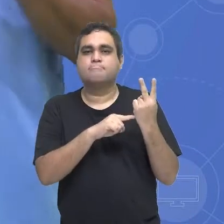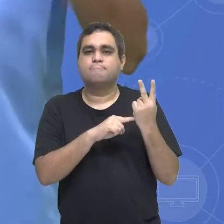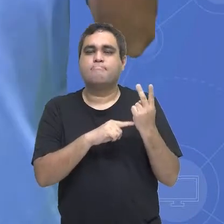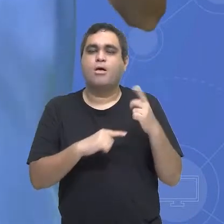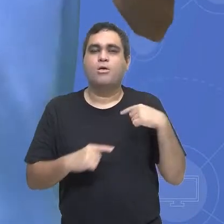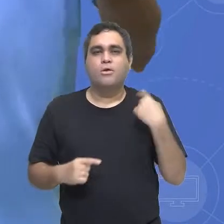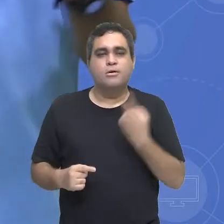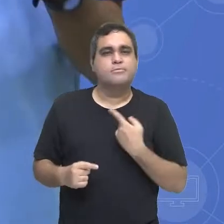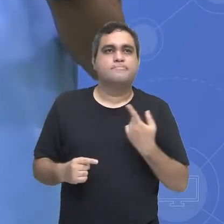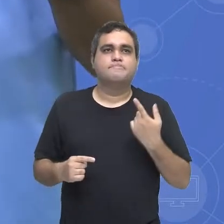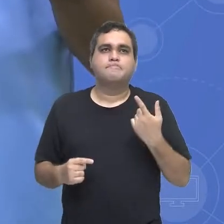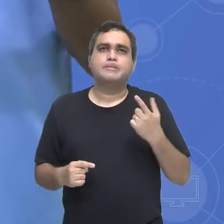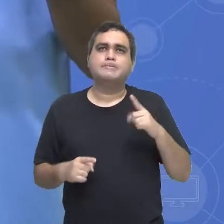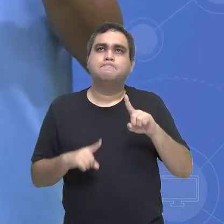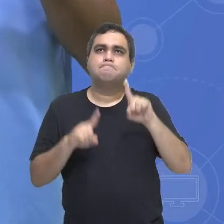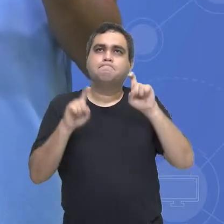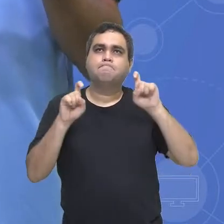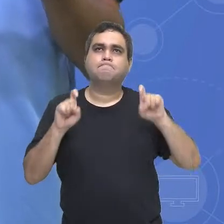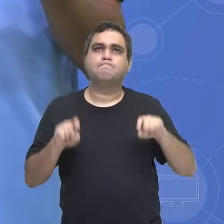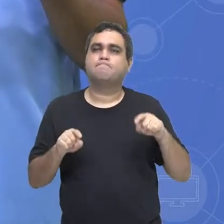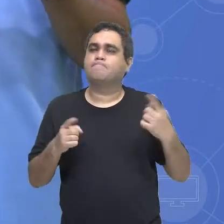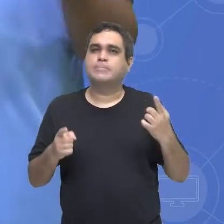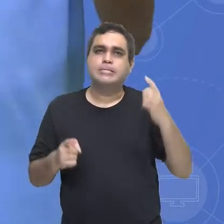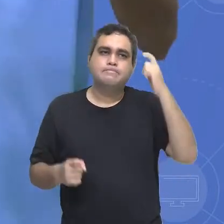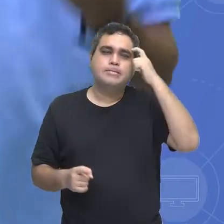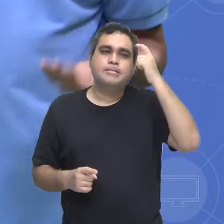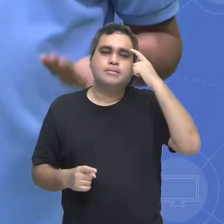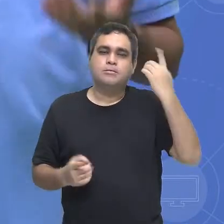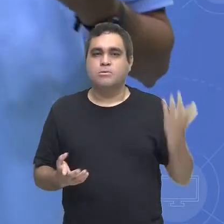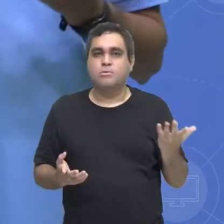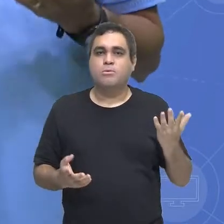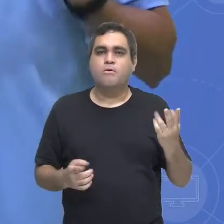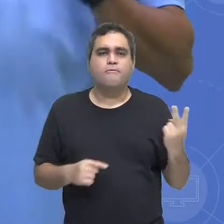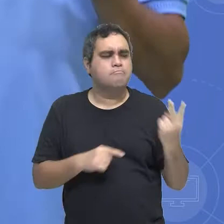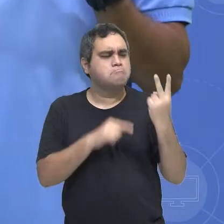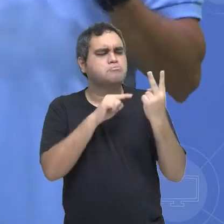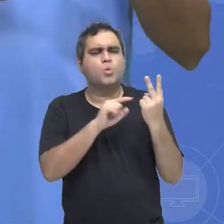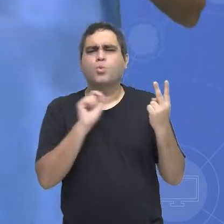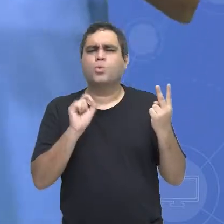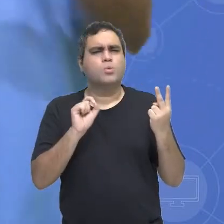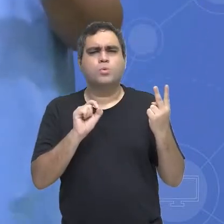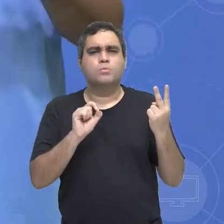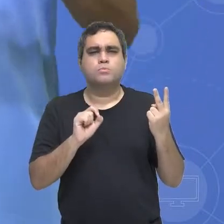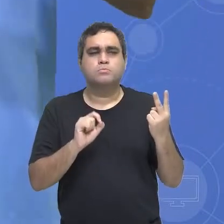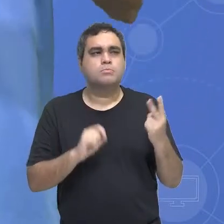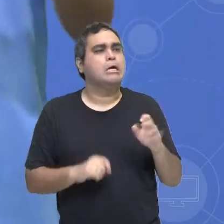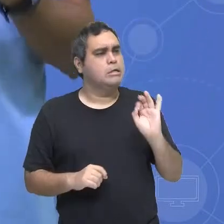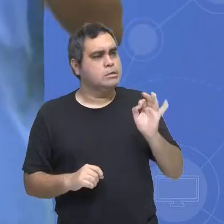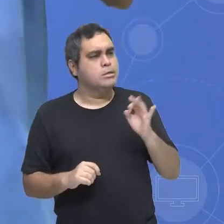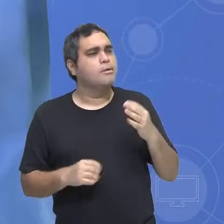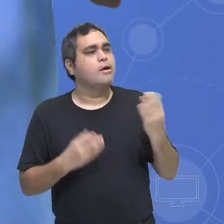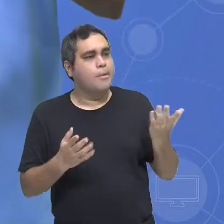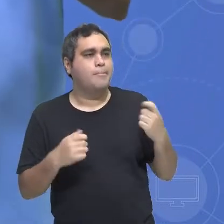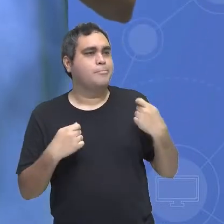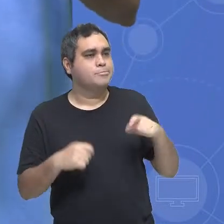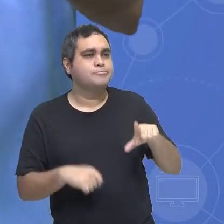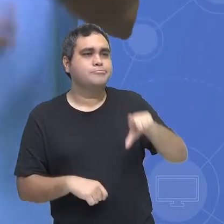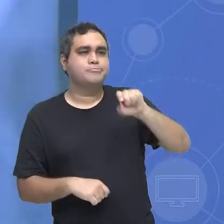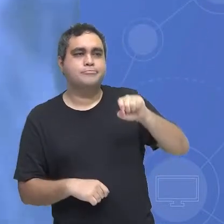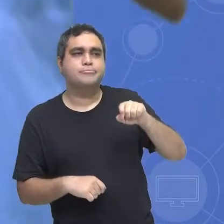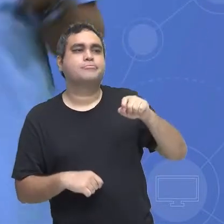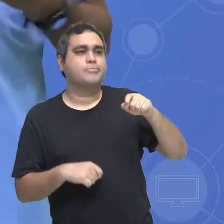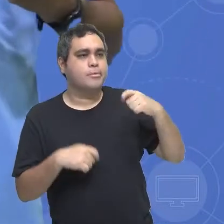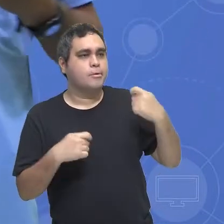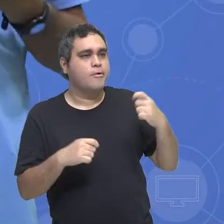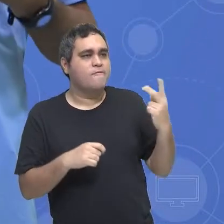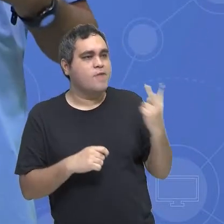assim, com outra interrogação, qual é a interrogação? O que é o valor? Né? Tá bom, pessoal, eu tenho que tomar decisões baseadas nesses valores,